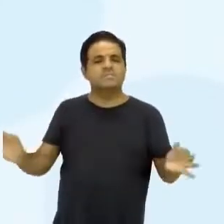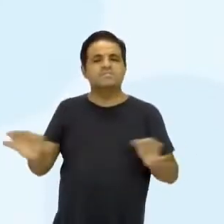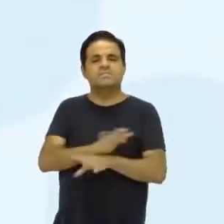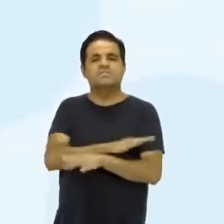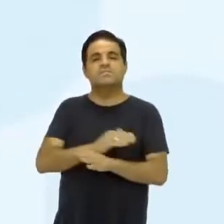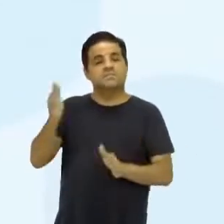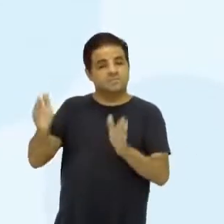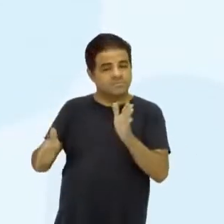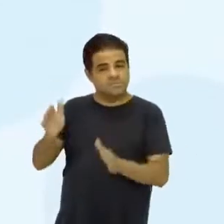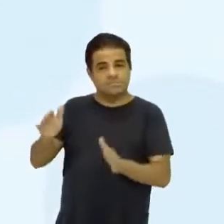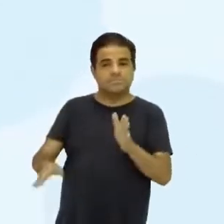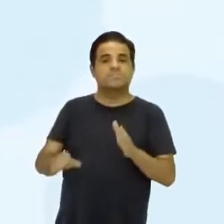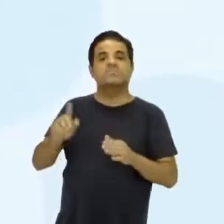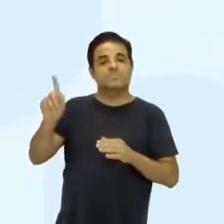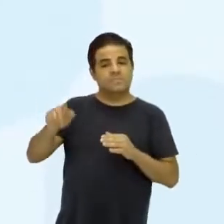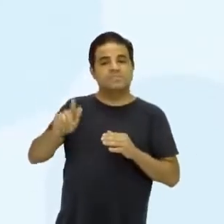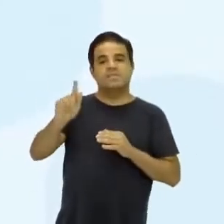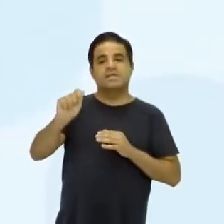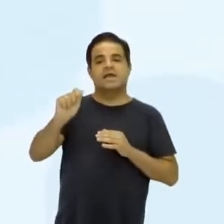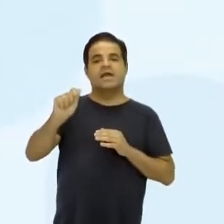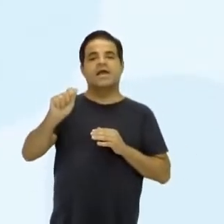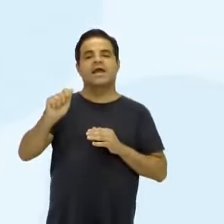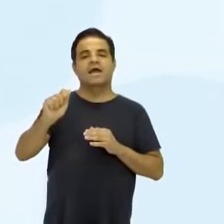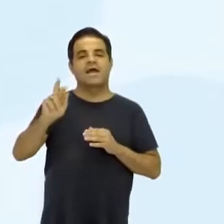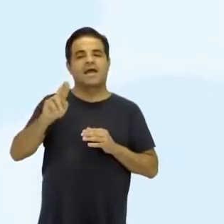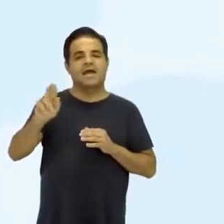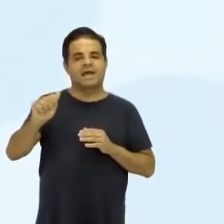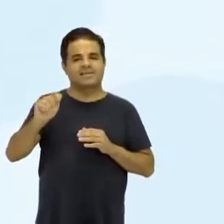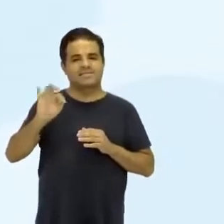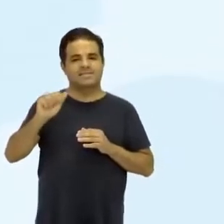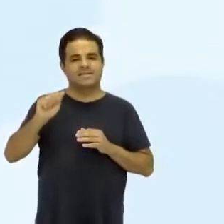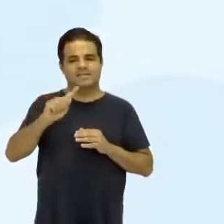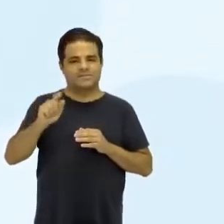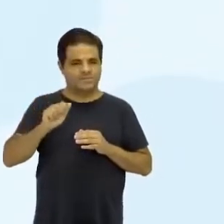terminar neste período do Garrastazu Médici, porque a OPEP,